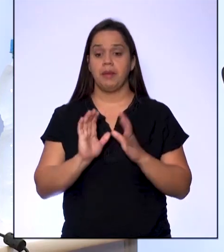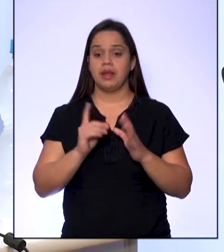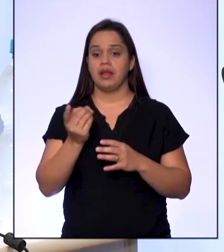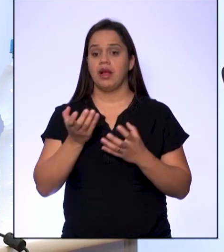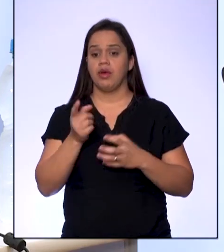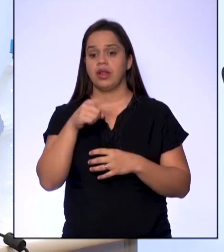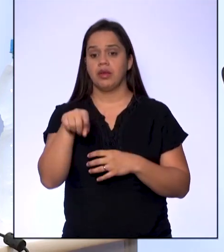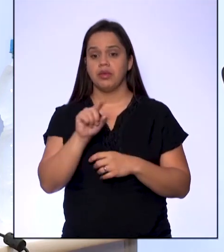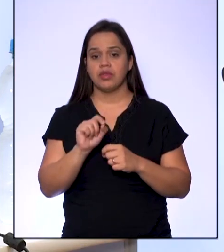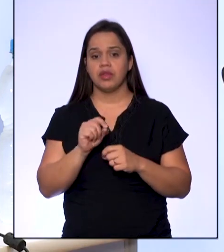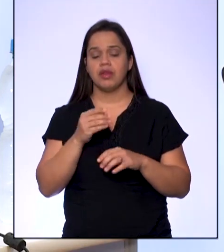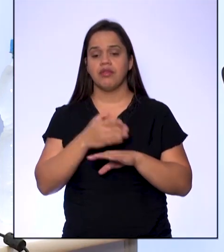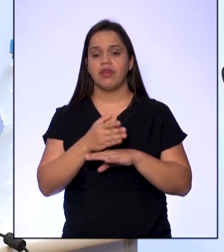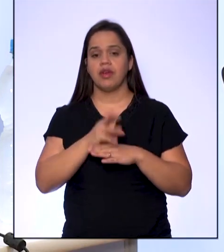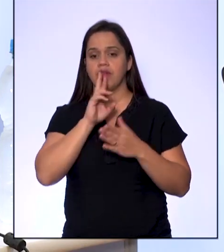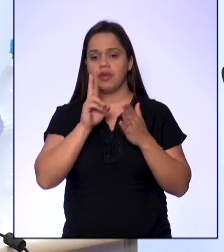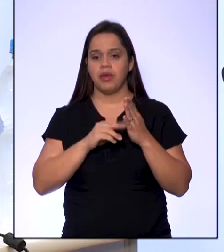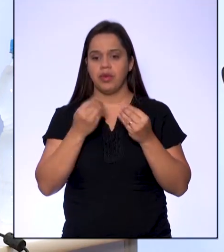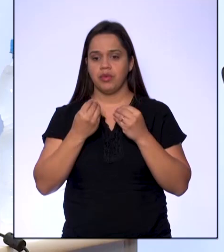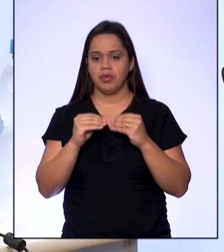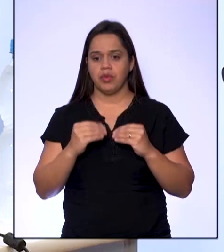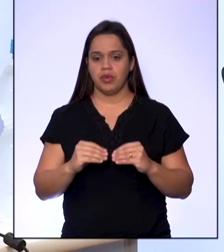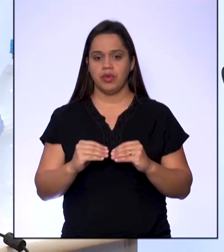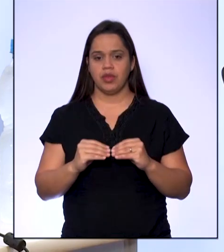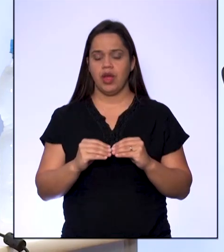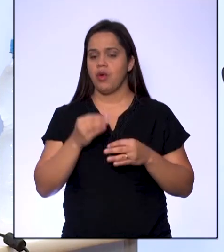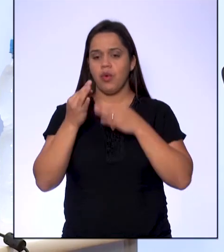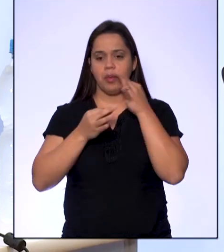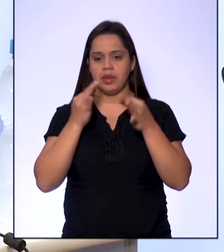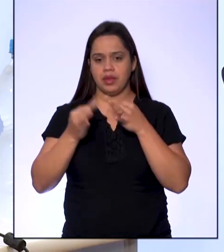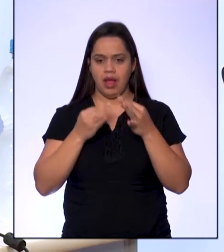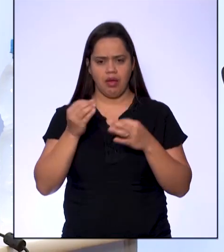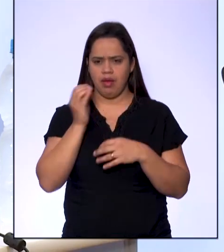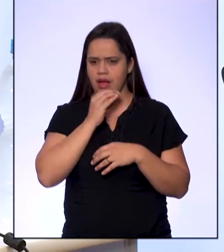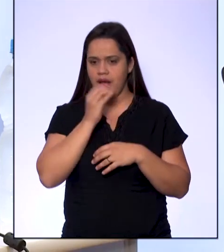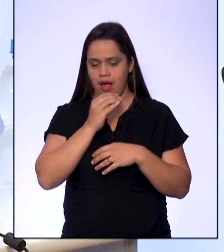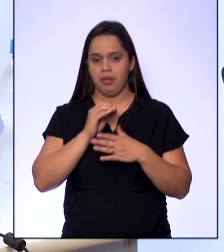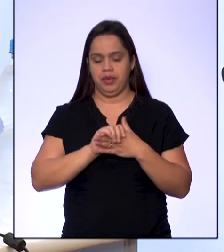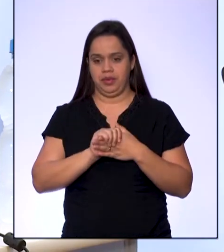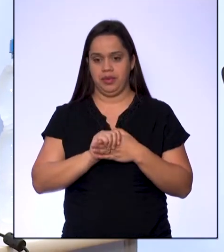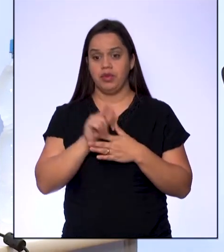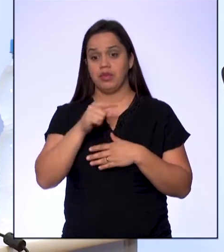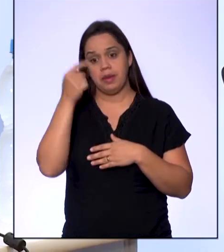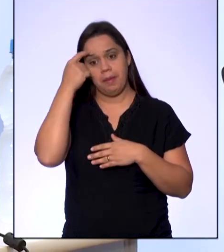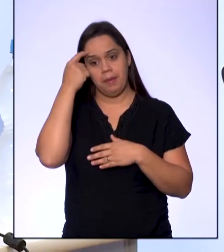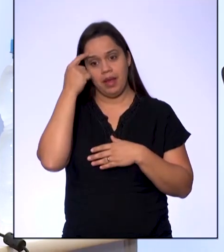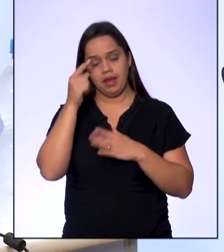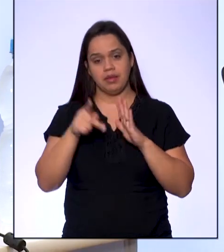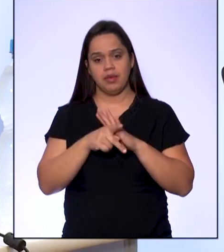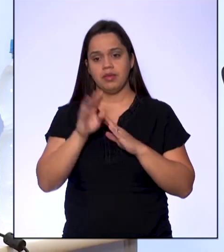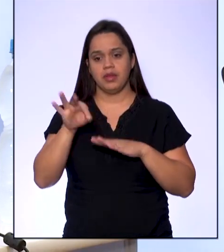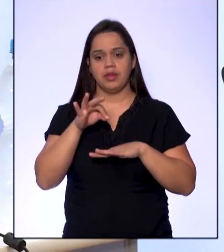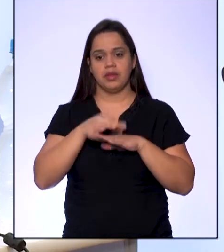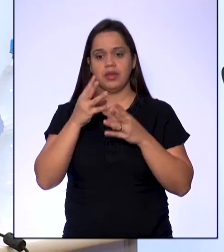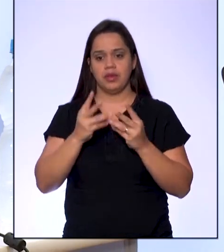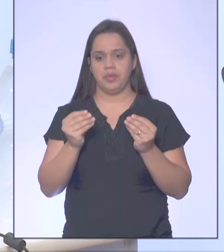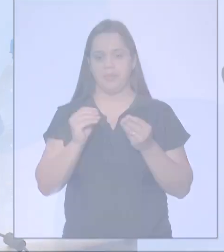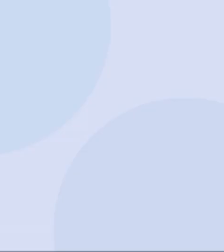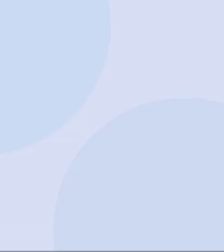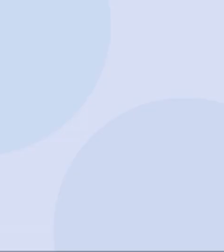que vocês façam essa postagem. Então é um comentário super rápido do que vocês pensam sobre a extinção das